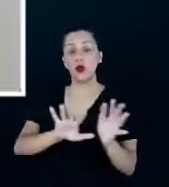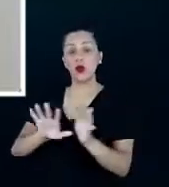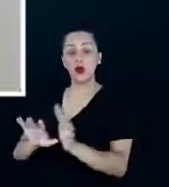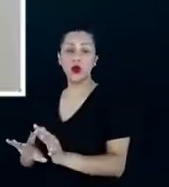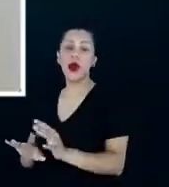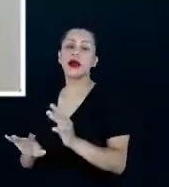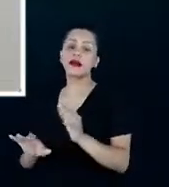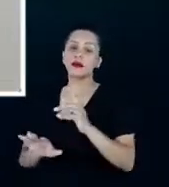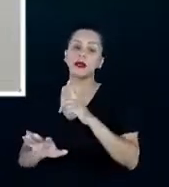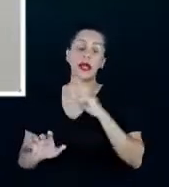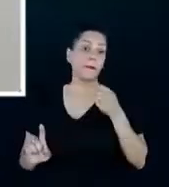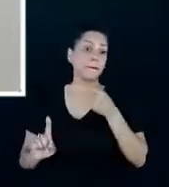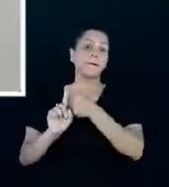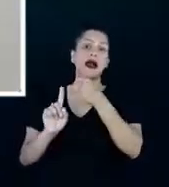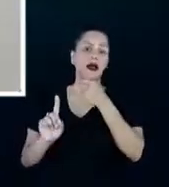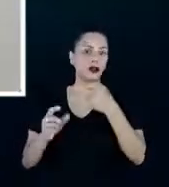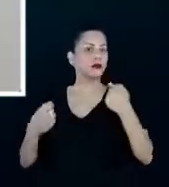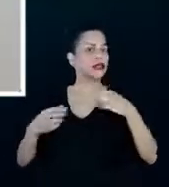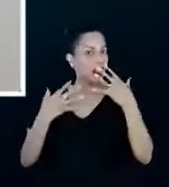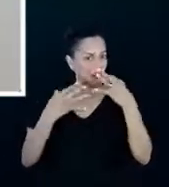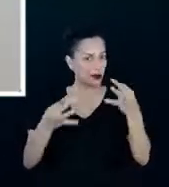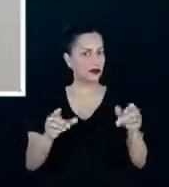gente tem que ter atenção para isso também.